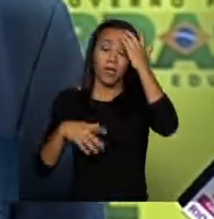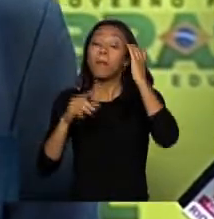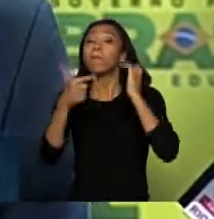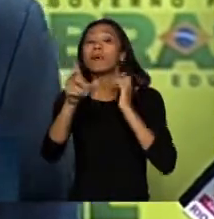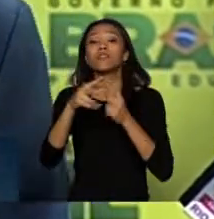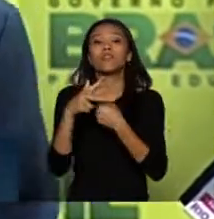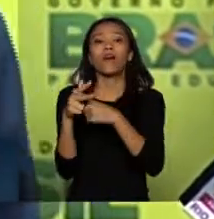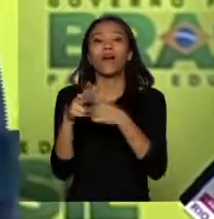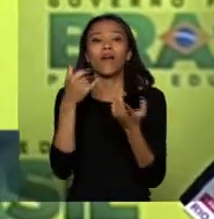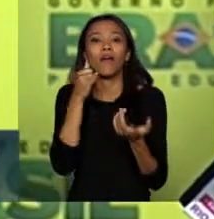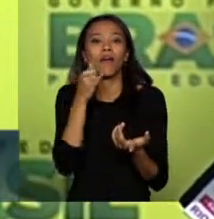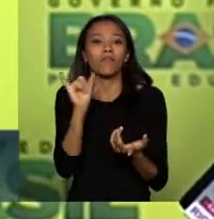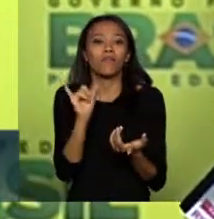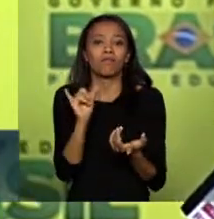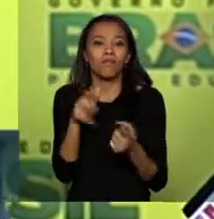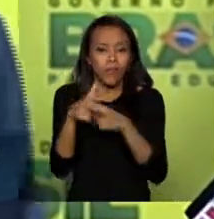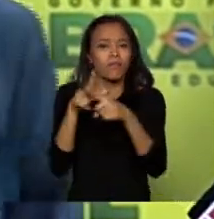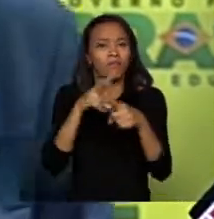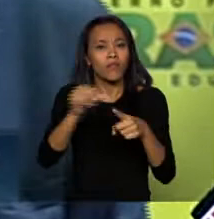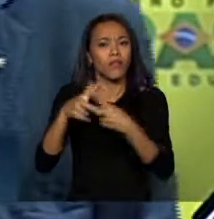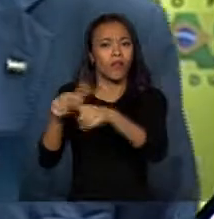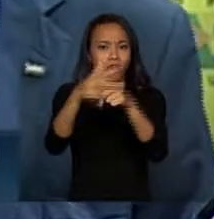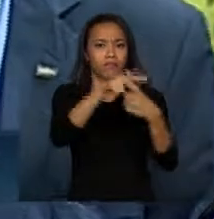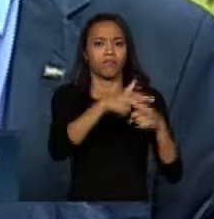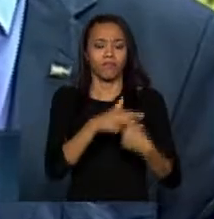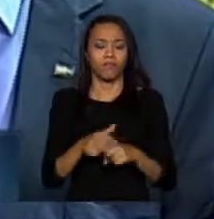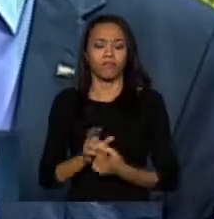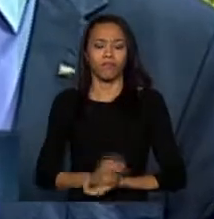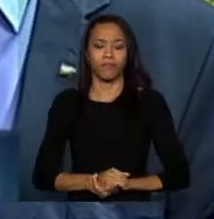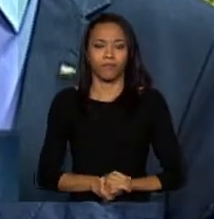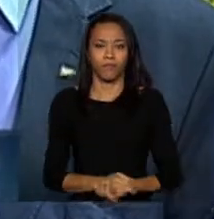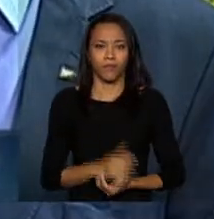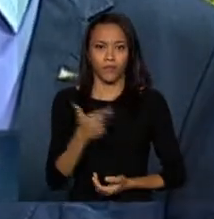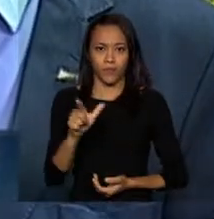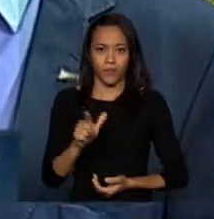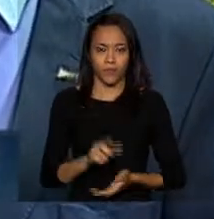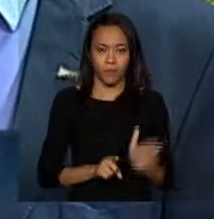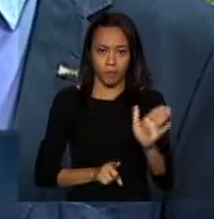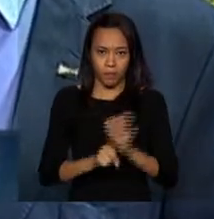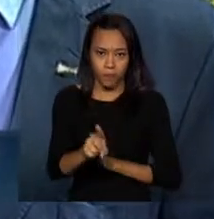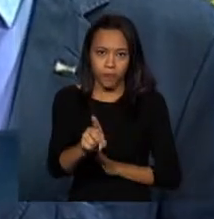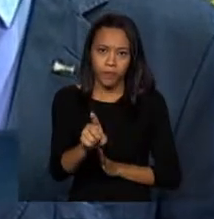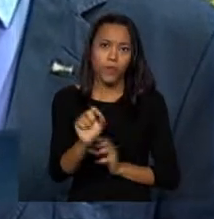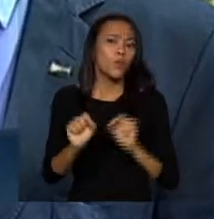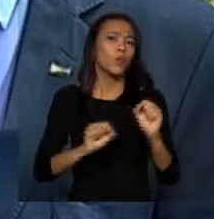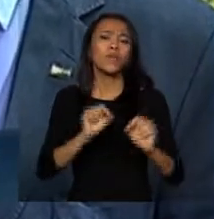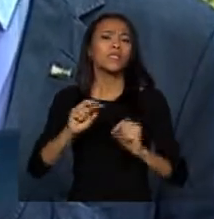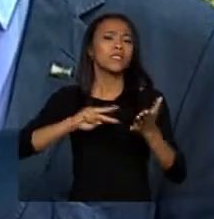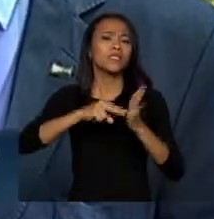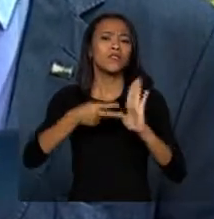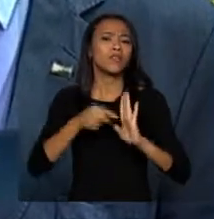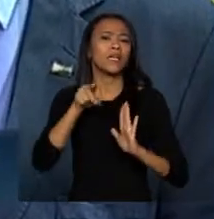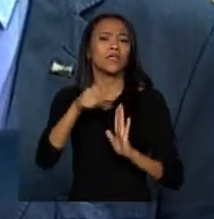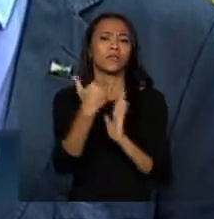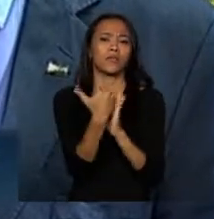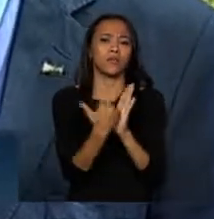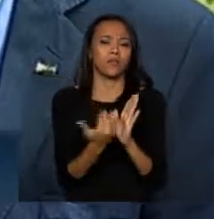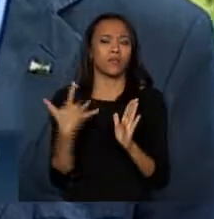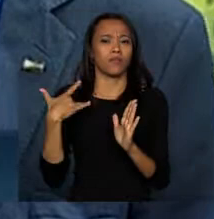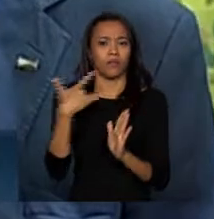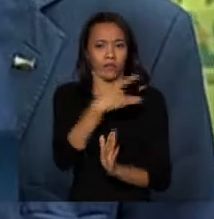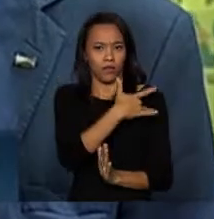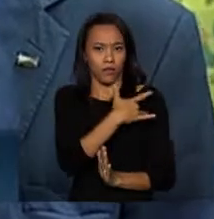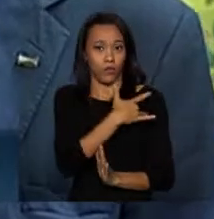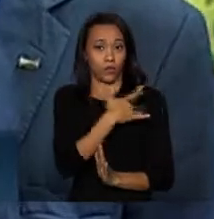expansão do ensino superior. Esses vagas que estão sendo abertos agora, o que significa para a saúde pública, né? O que vai trazer